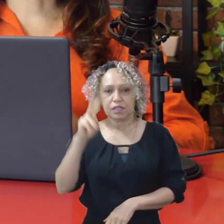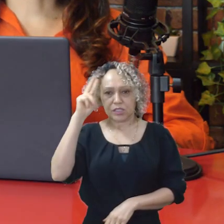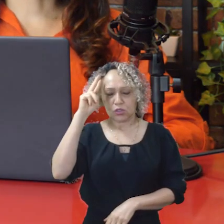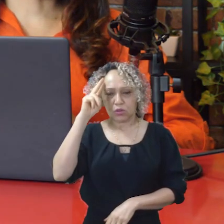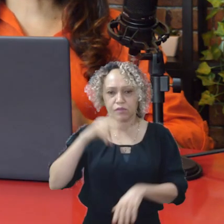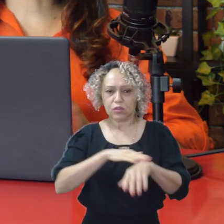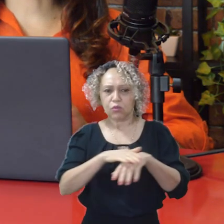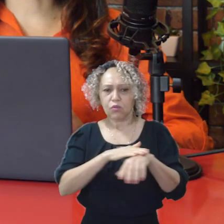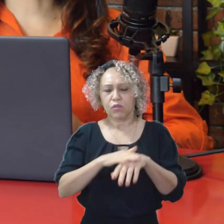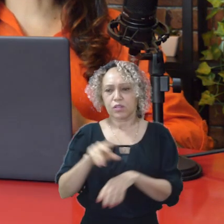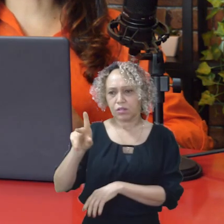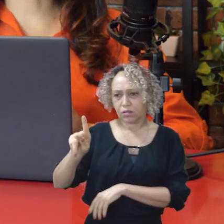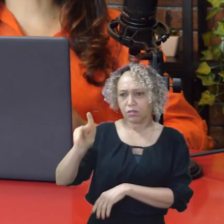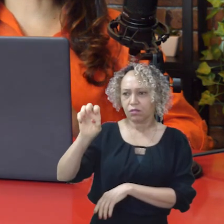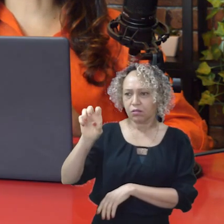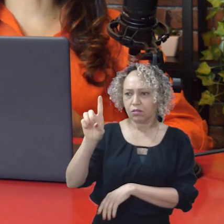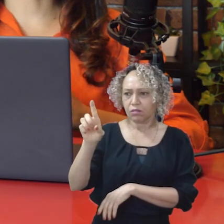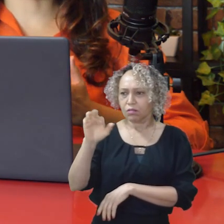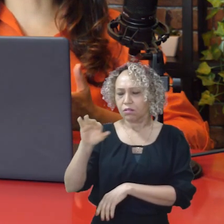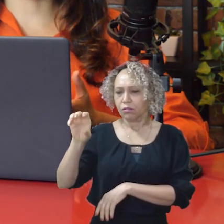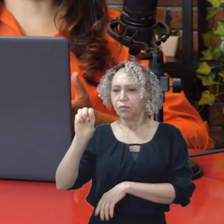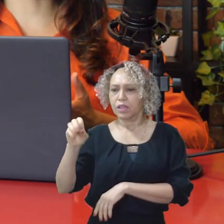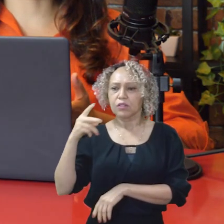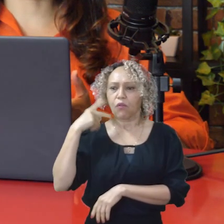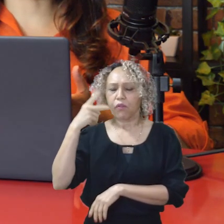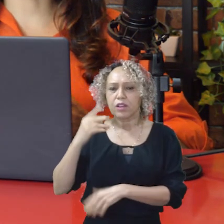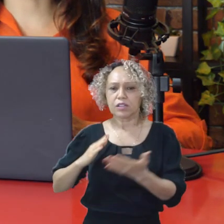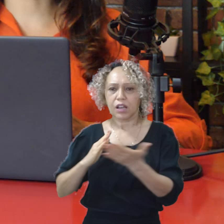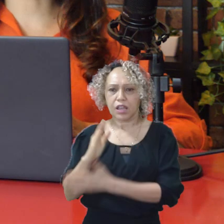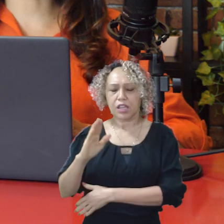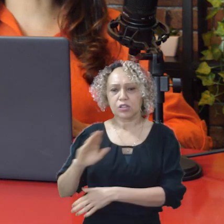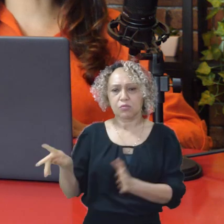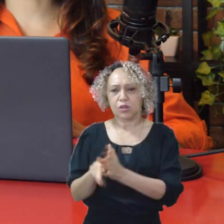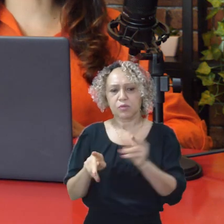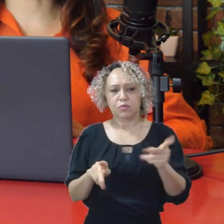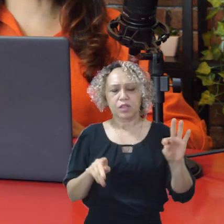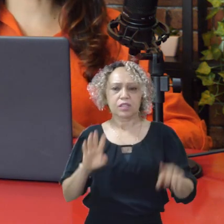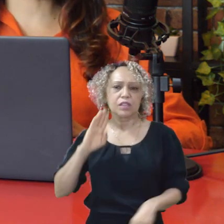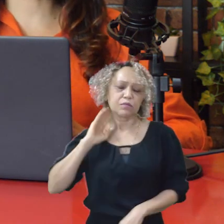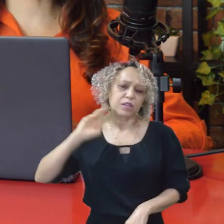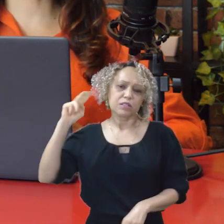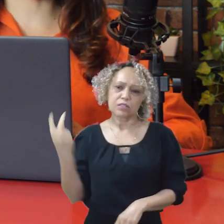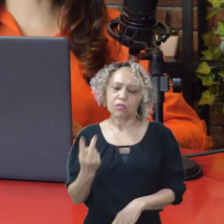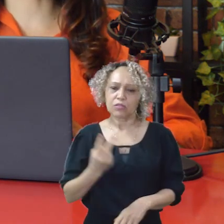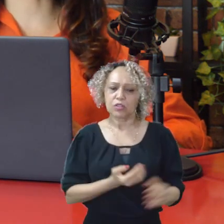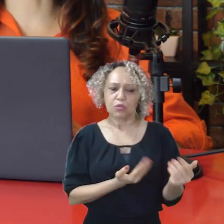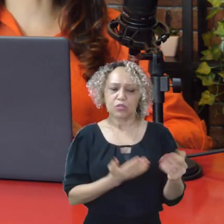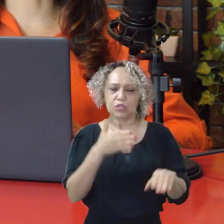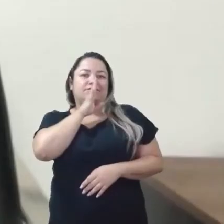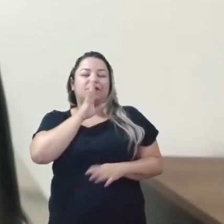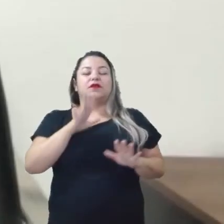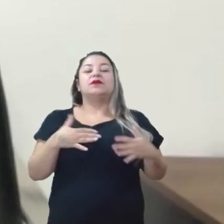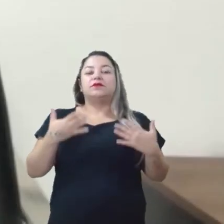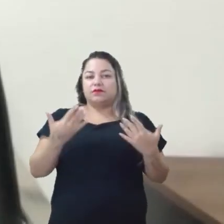da segunda-feira conversou com Pedro Rousseff, vereador eleito pelo PT em Belo Horizonte, sobre a participação dos jovens na